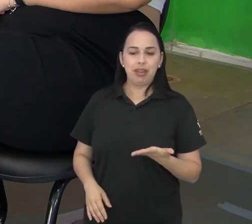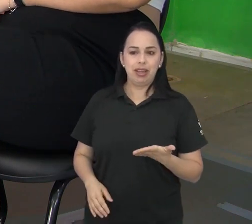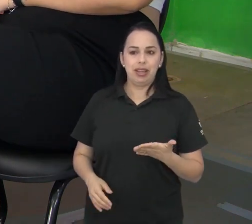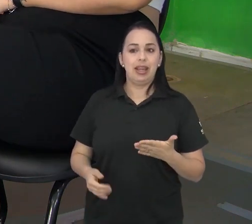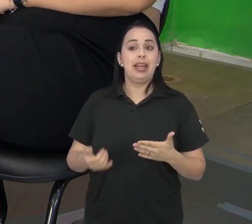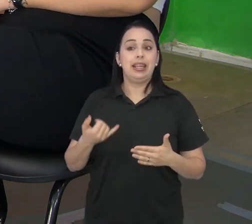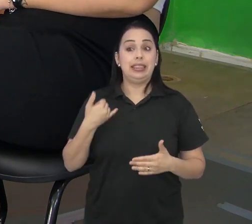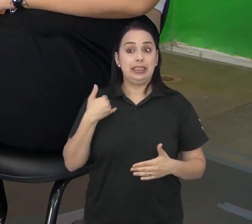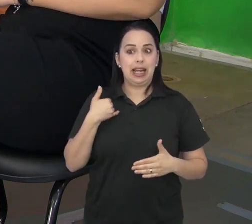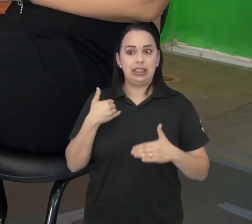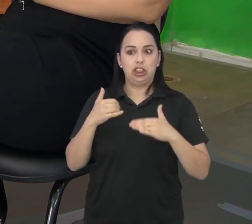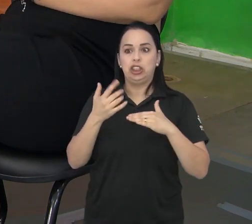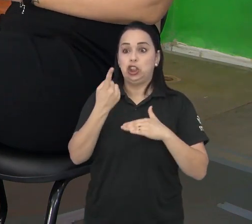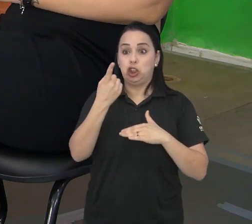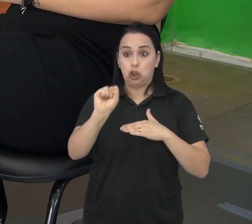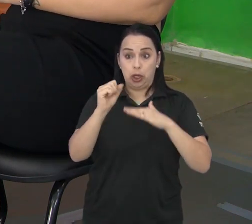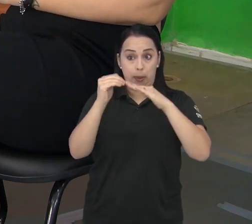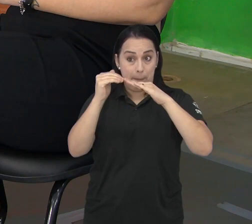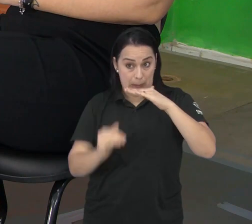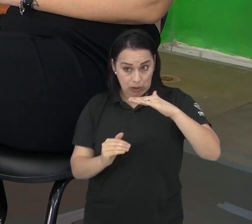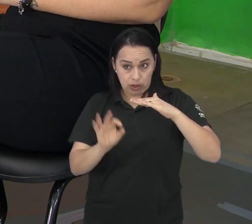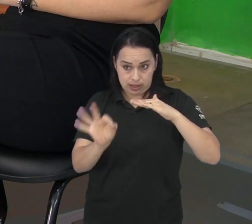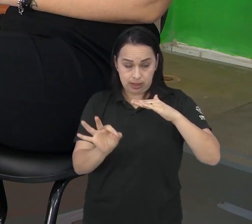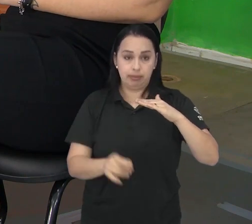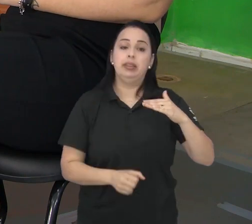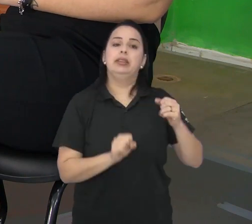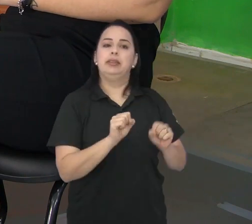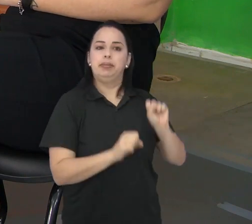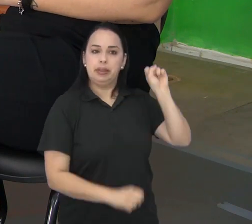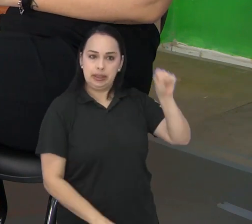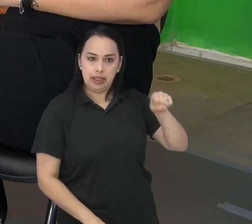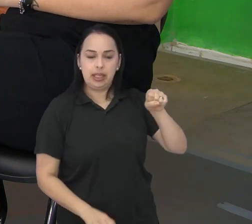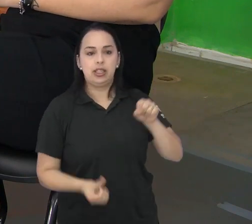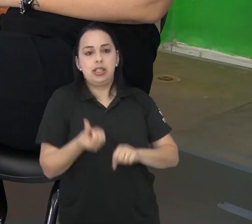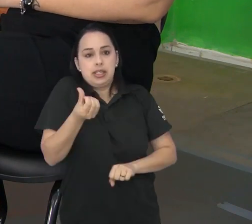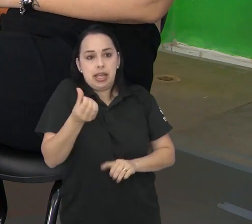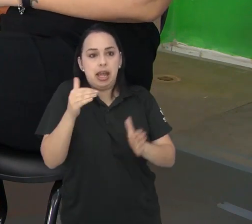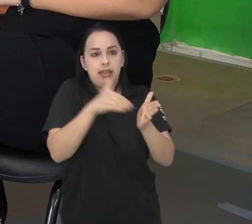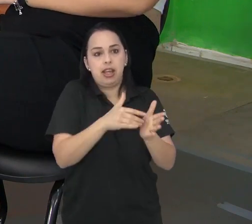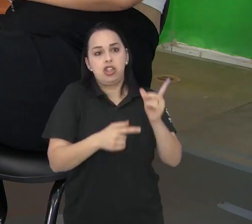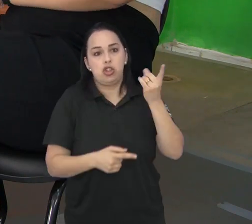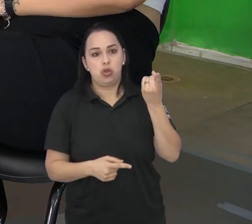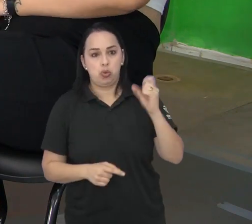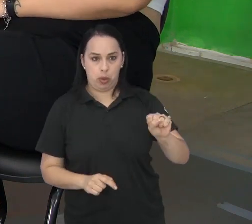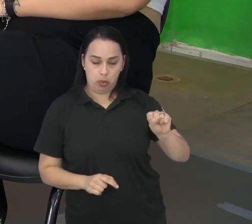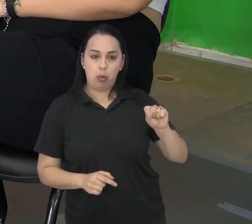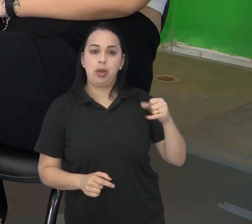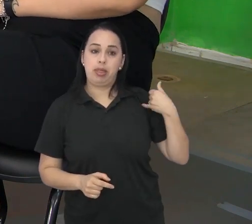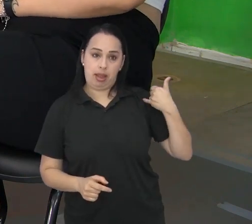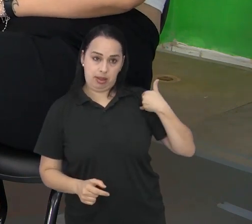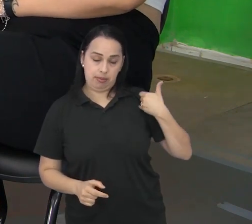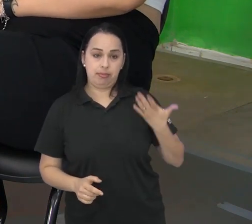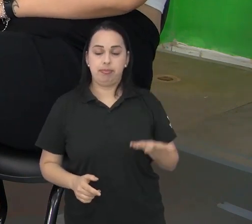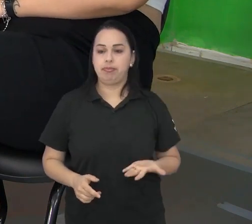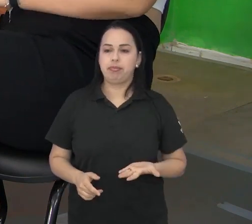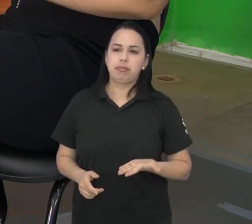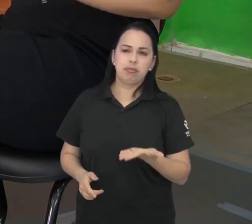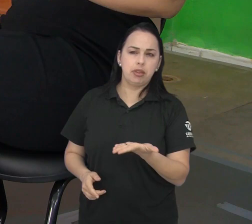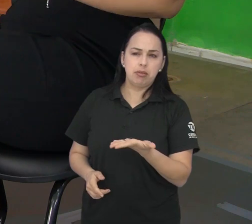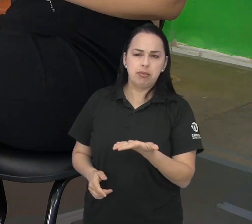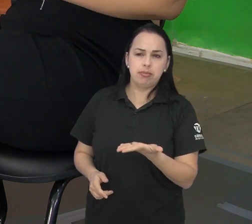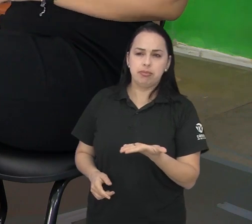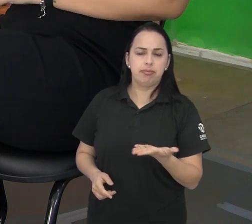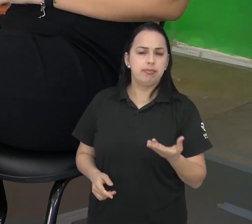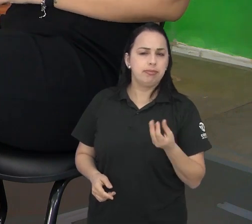para menores de 18 anos? Sim, hoje o Guri ele atende alunos de 6 a 18 anos. E assim, você